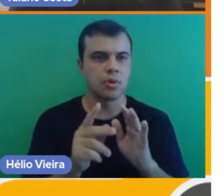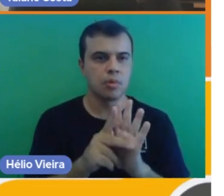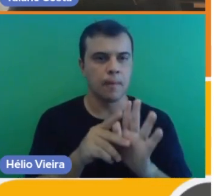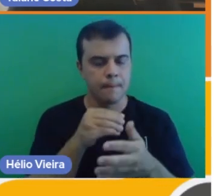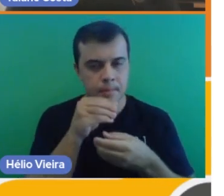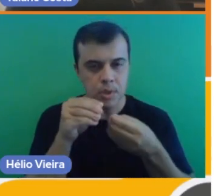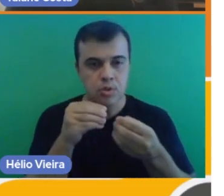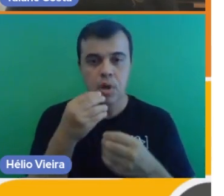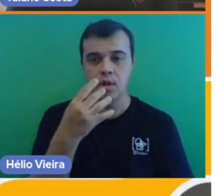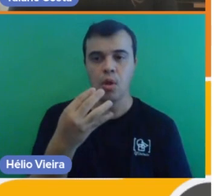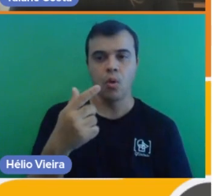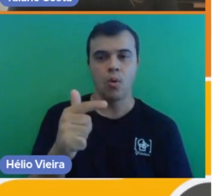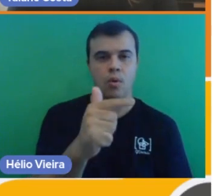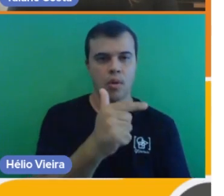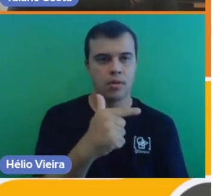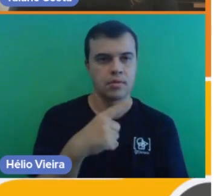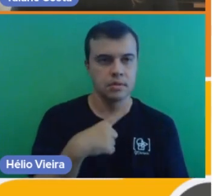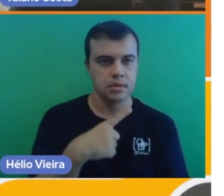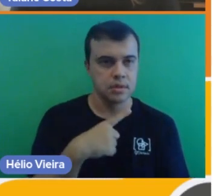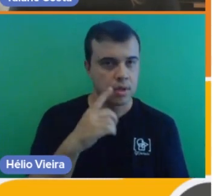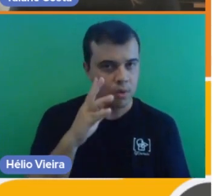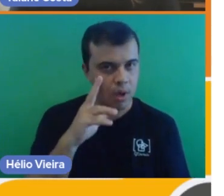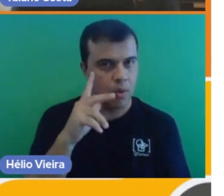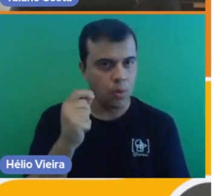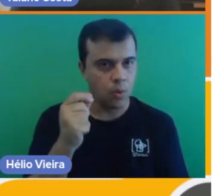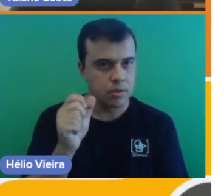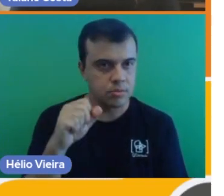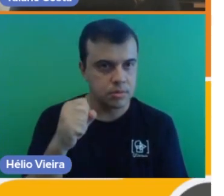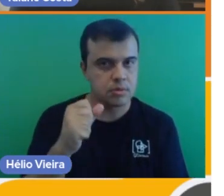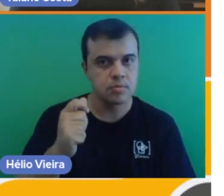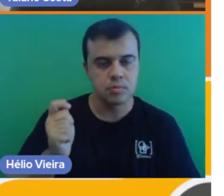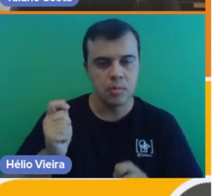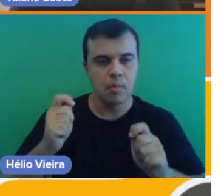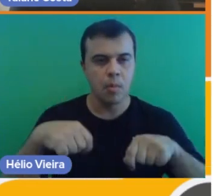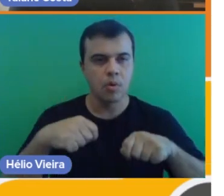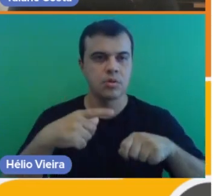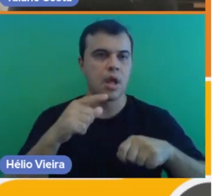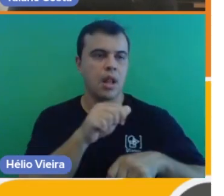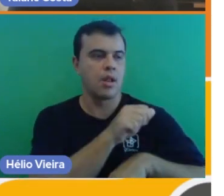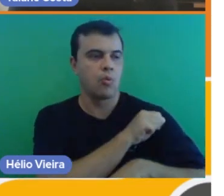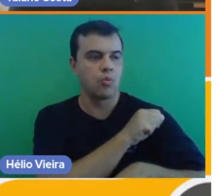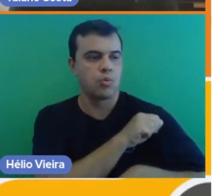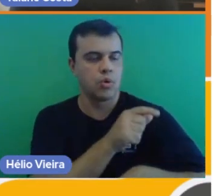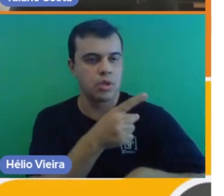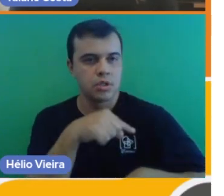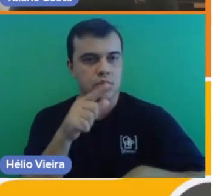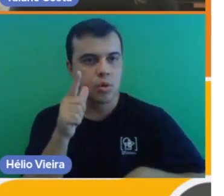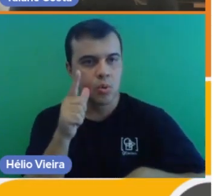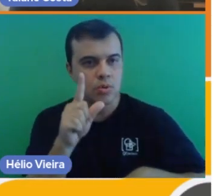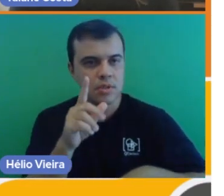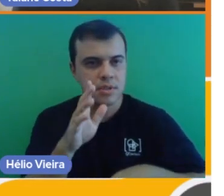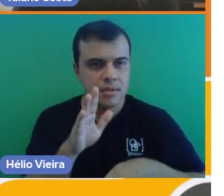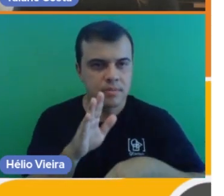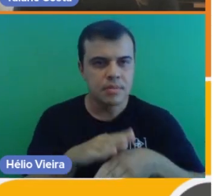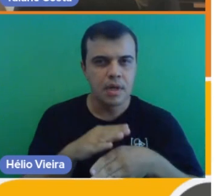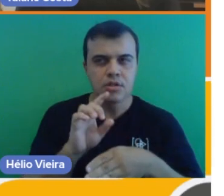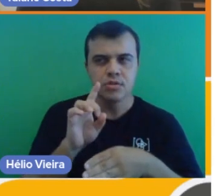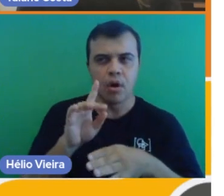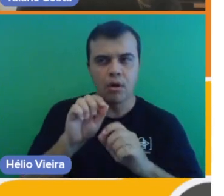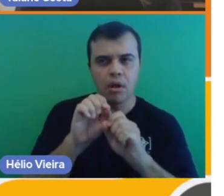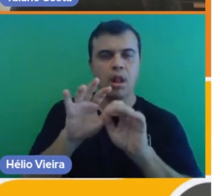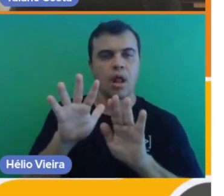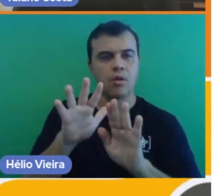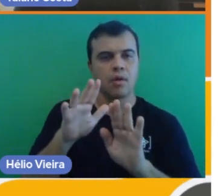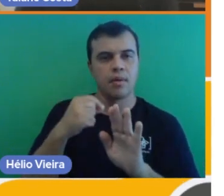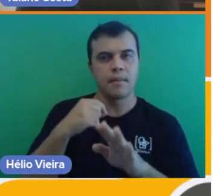misturando outras cores? Né? São questionamentos que a gente pode levar para o aluno para que saia um pouco do óbvio, que é desenhar